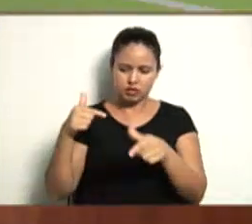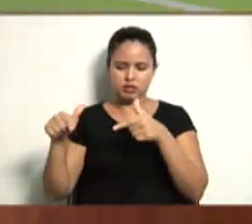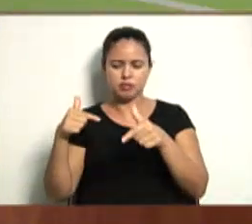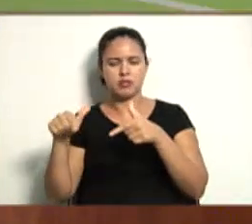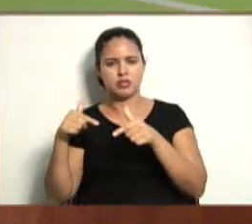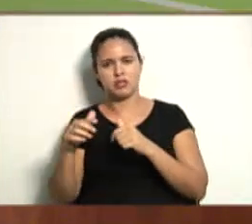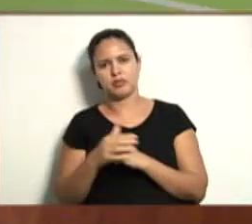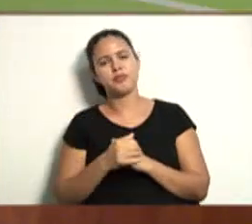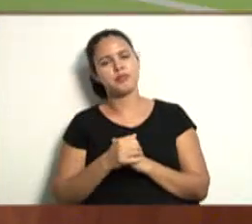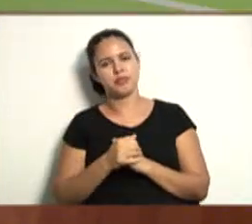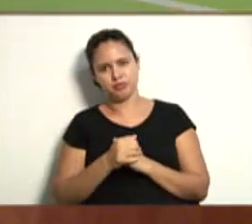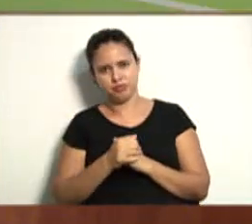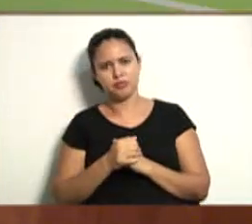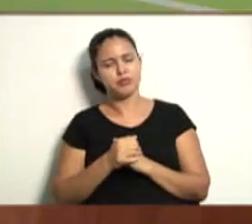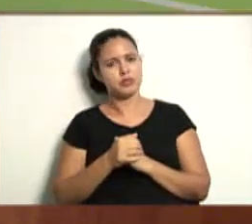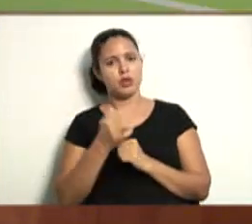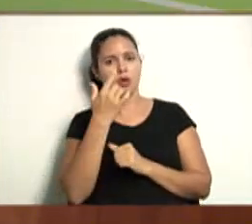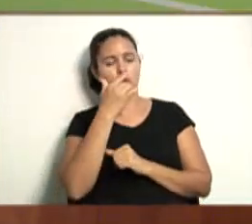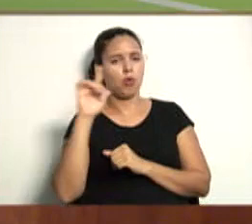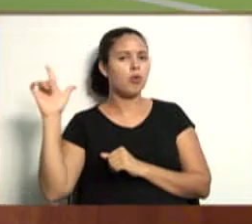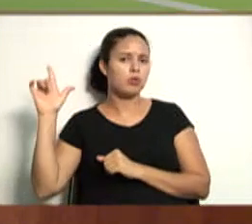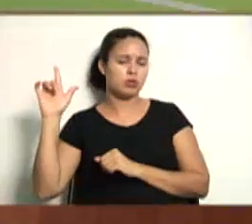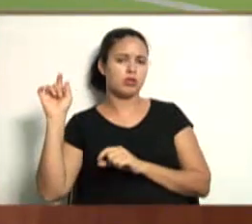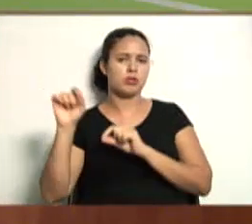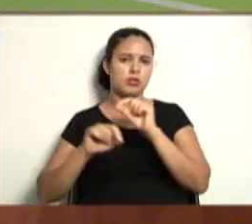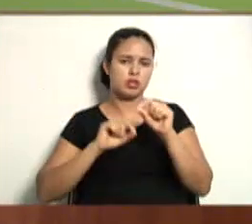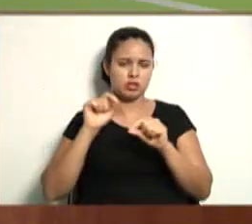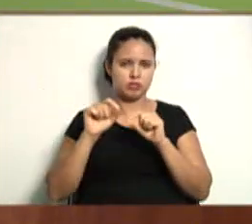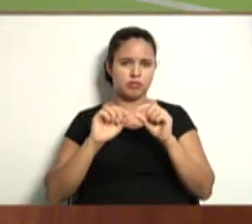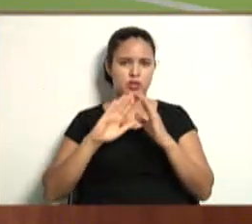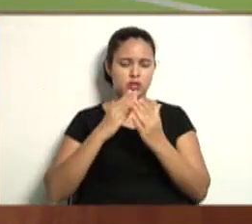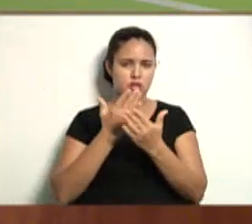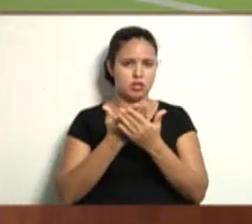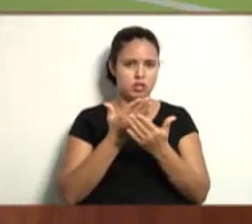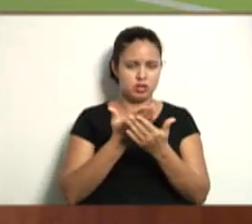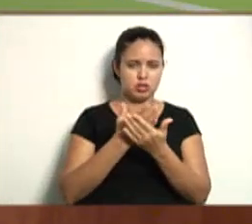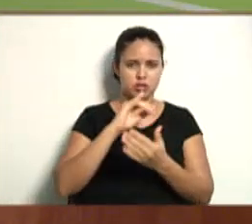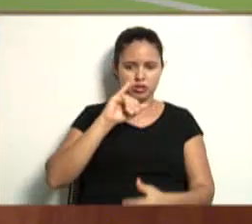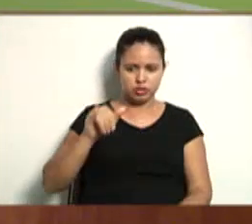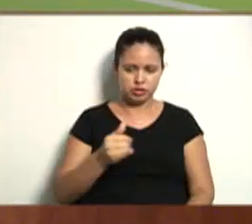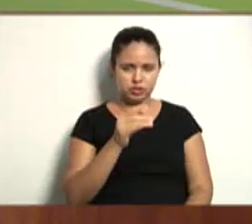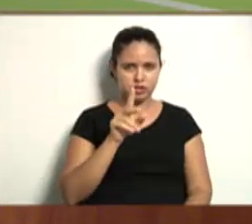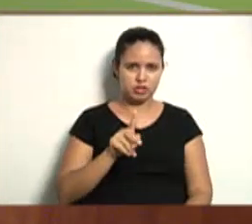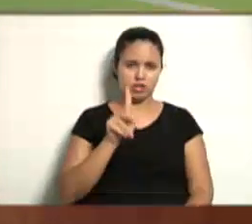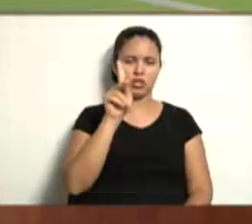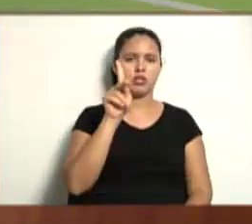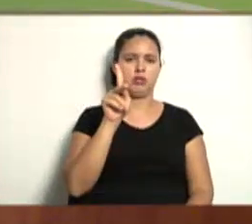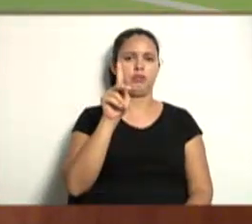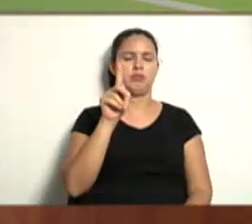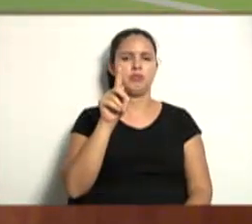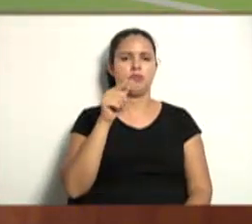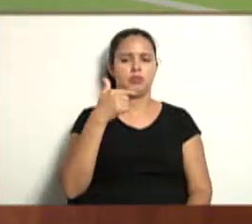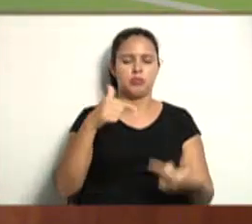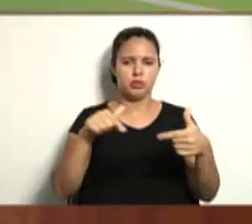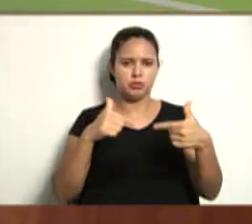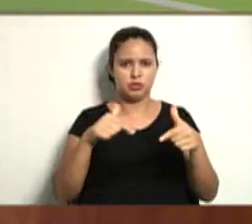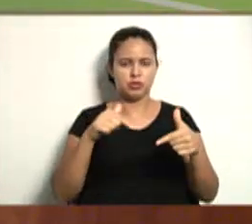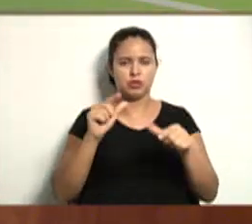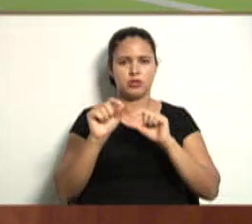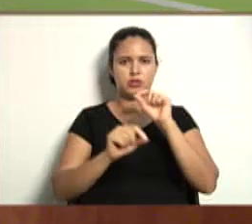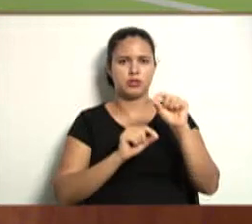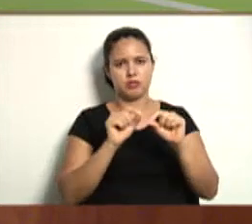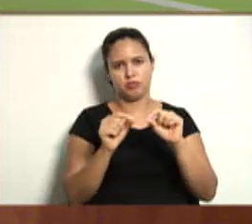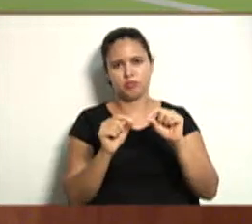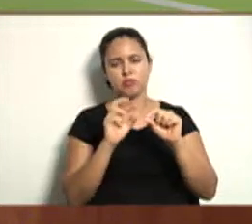ainda tem outra participação da Escola JK, postada aqui pela professora Marisete. A